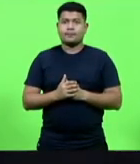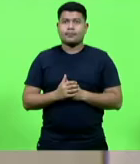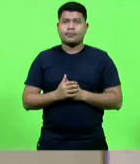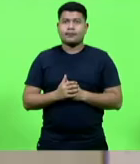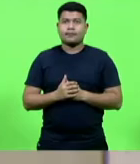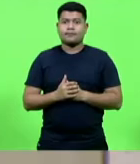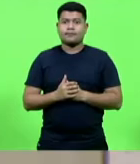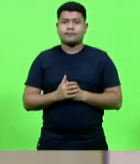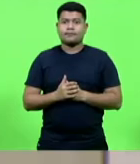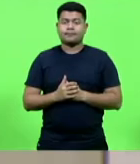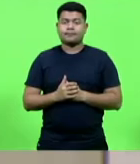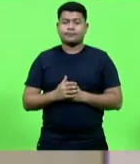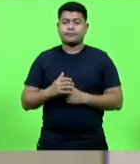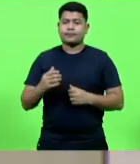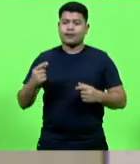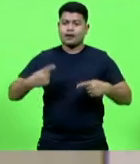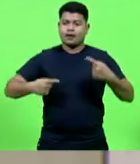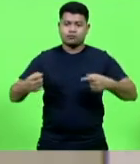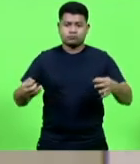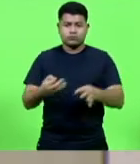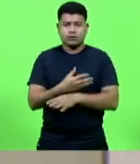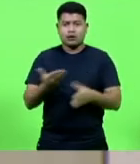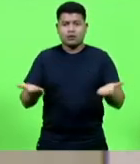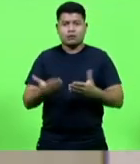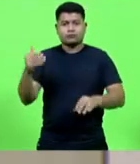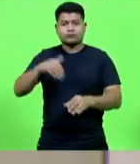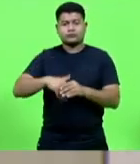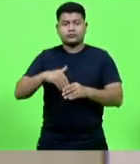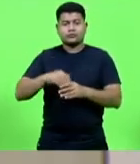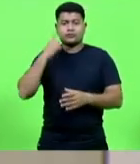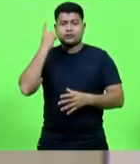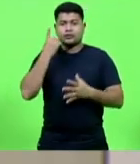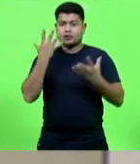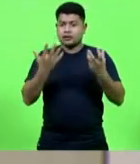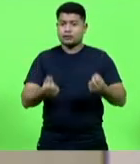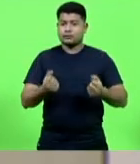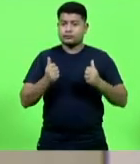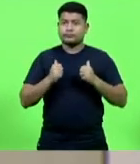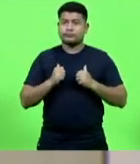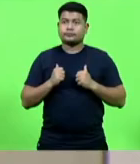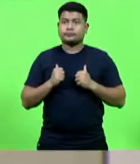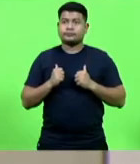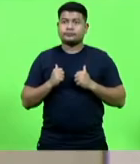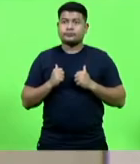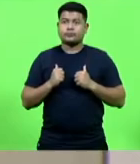Encerrada a discussão em votação, deputados que aprovam, permaneçam como se encontram.